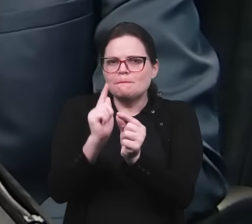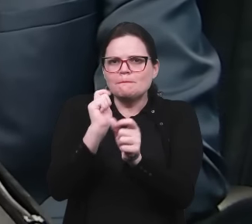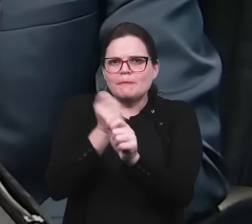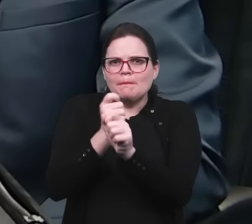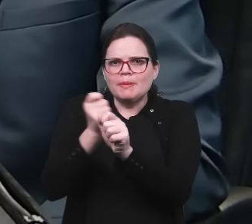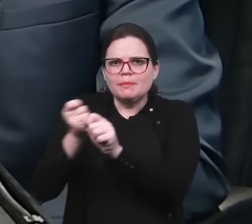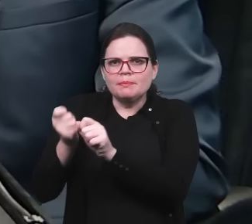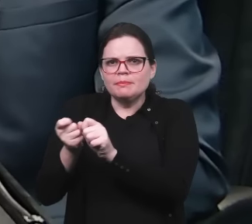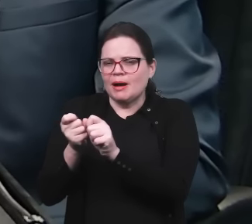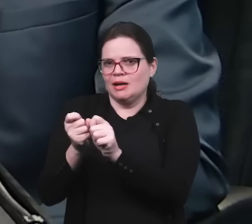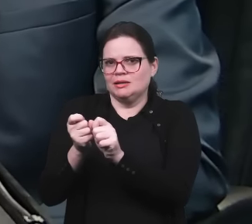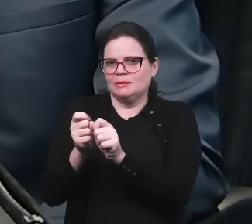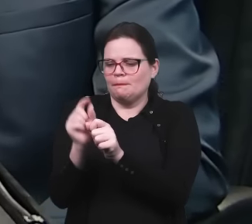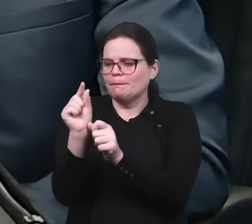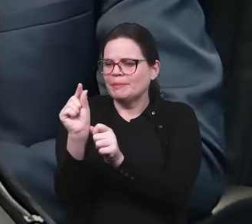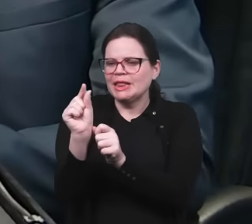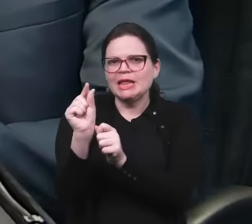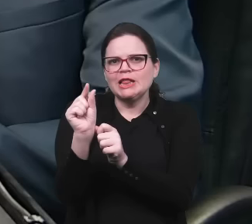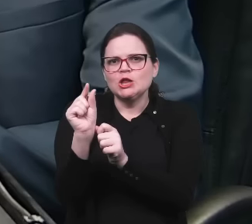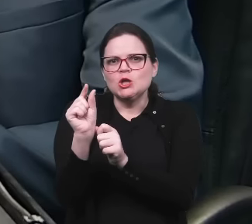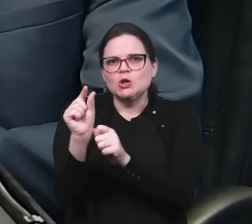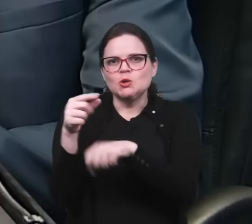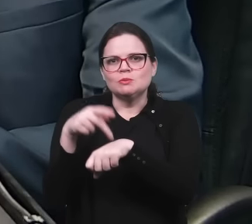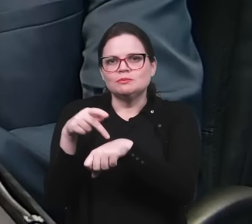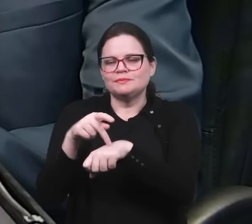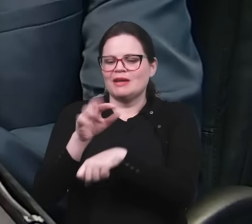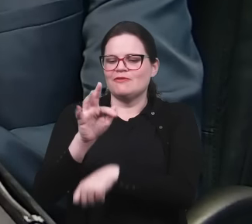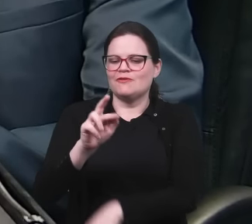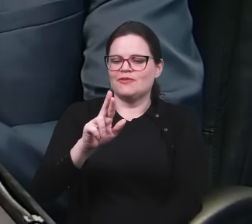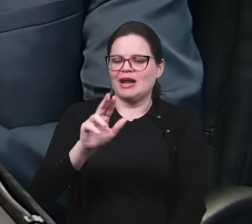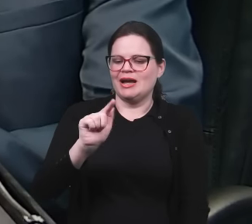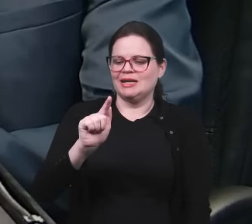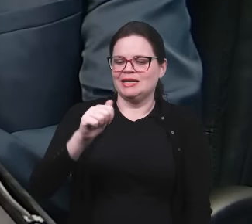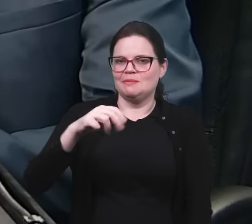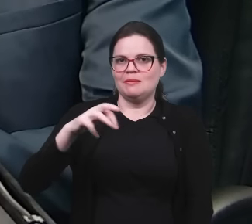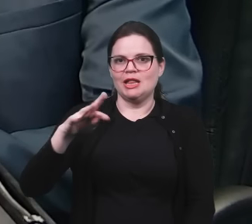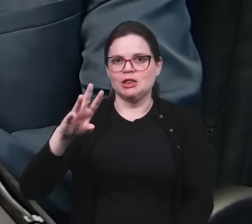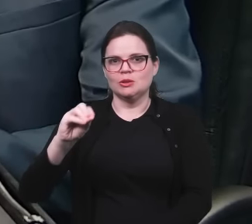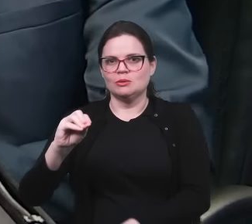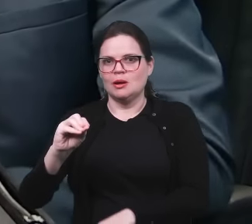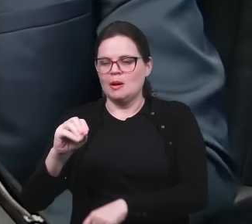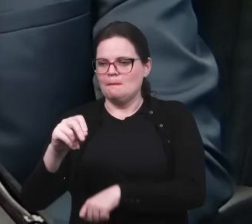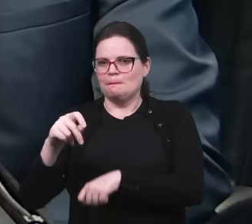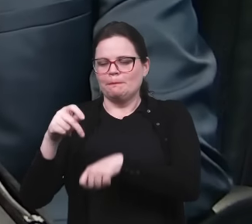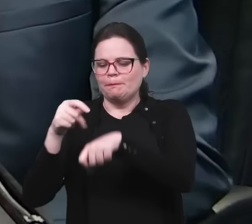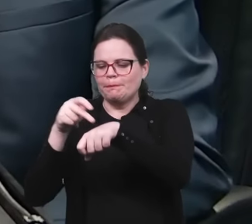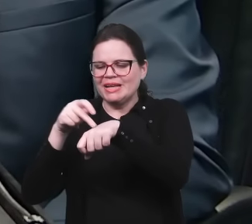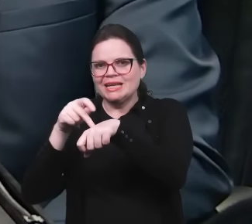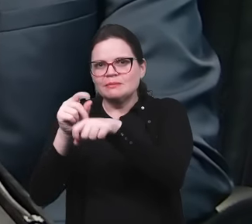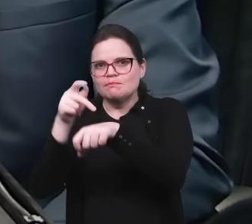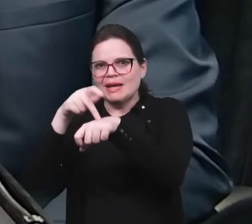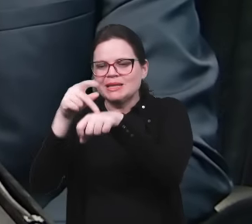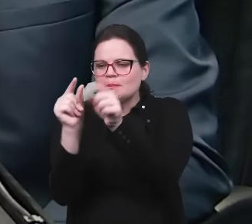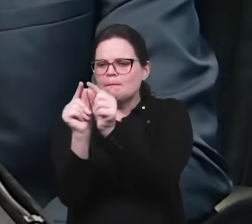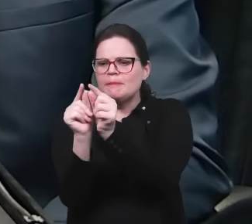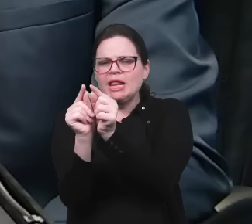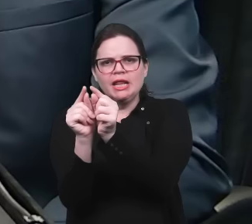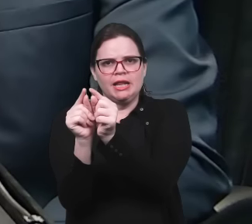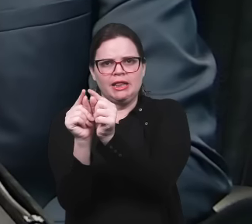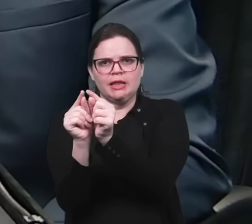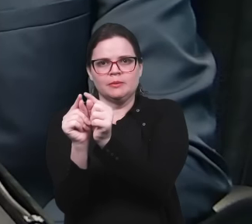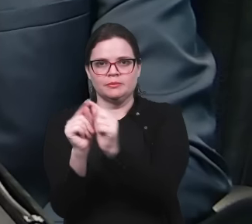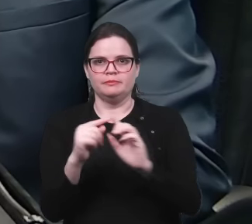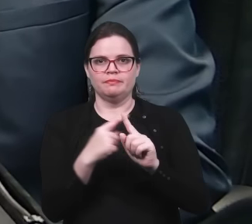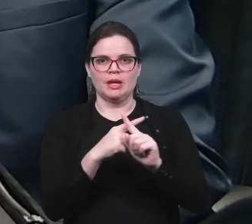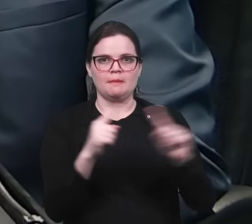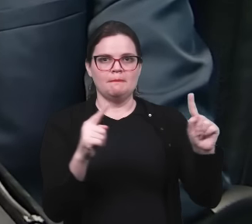Fragmento de rocha. Fragmento é pedra. É um pedaço muito pequeno de uma rocha. Mas o Senhor diz assim: